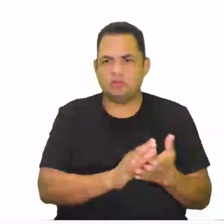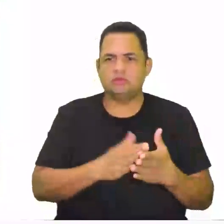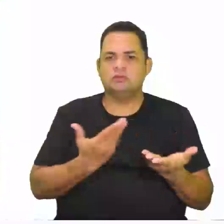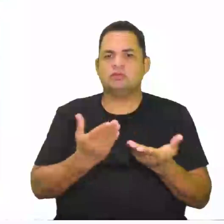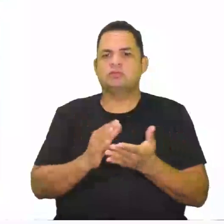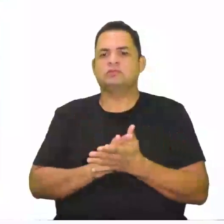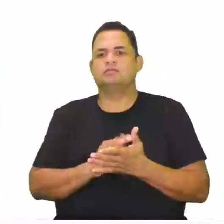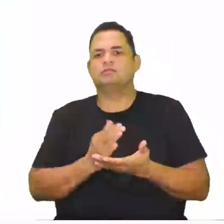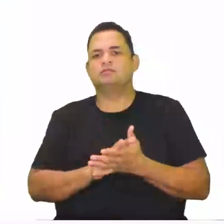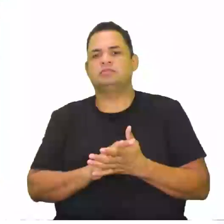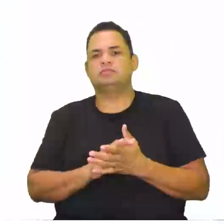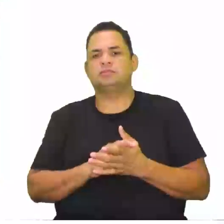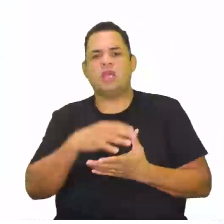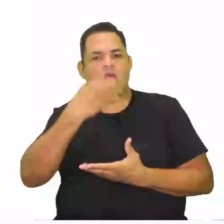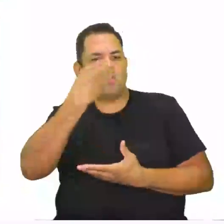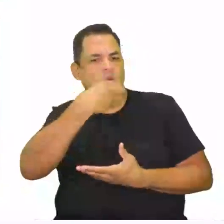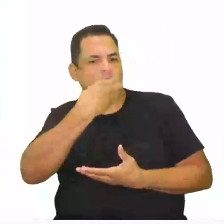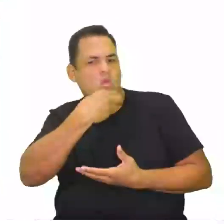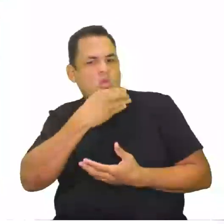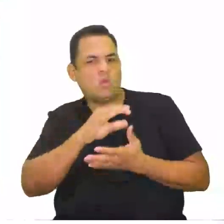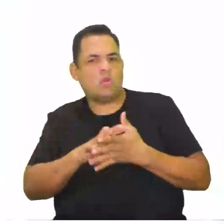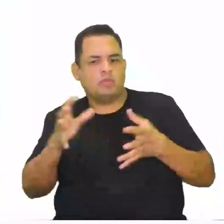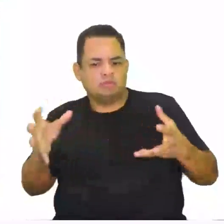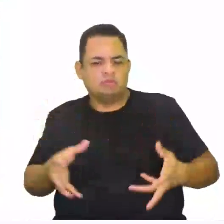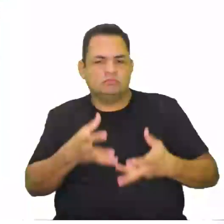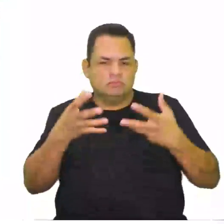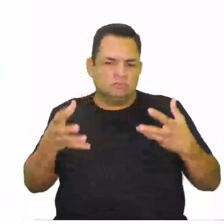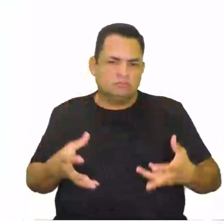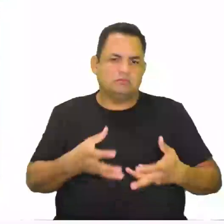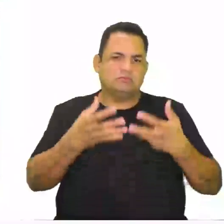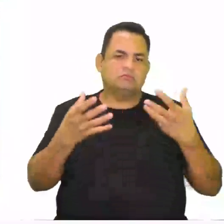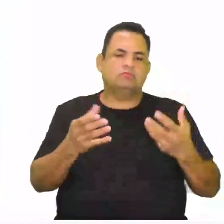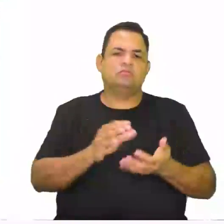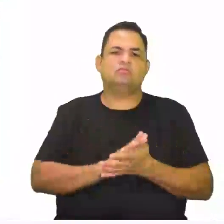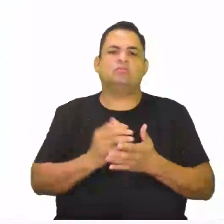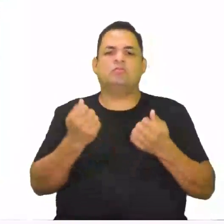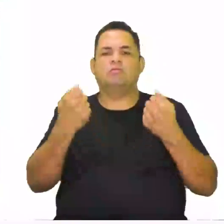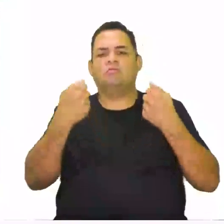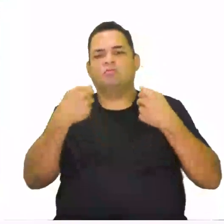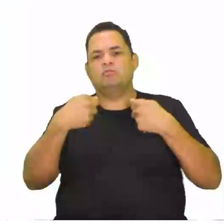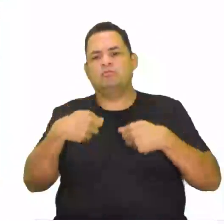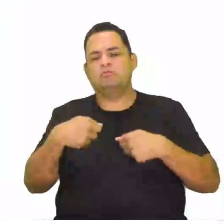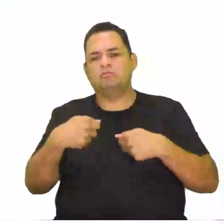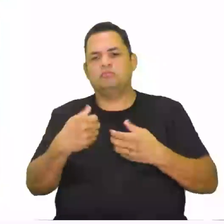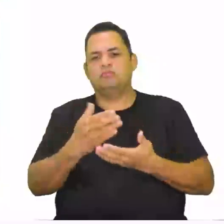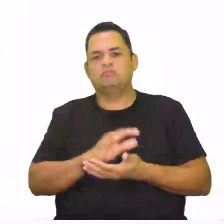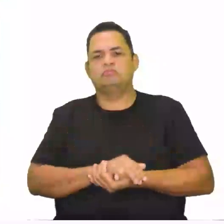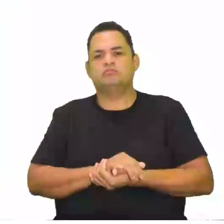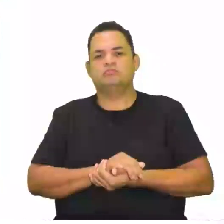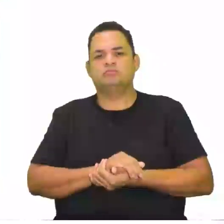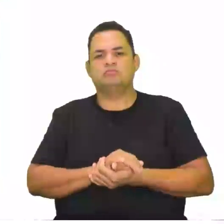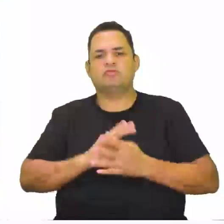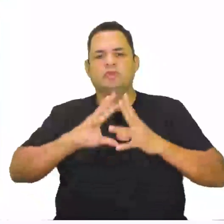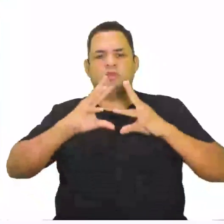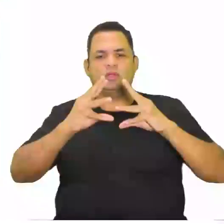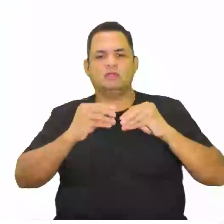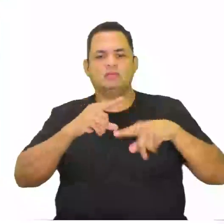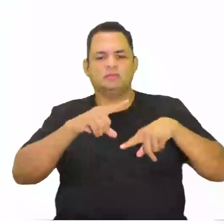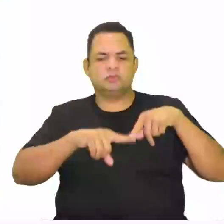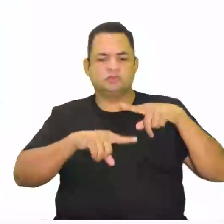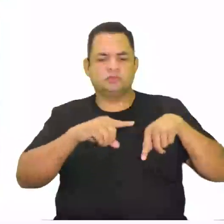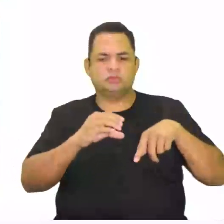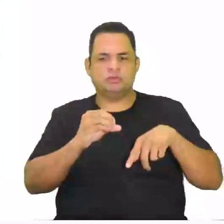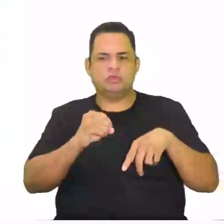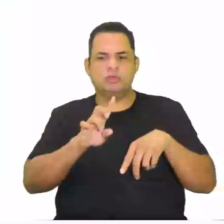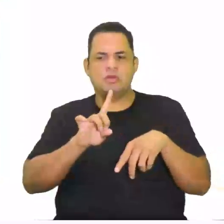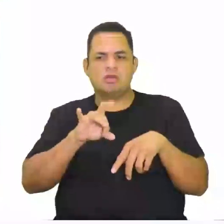para cultivar frutas, verduras. Aí você pode colocar o quê? toda aquela matéria